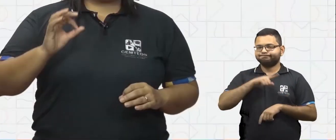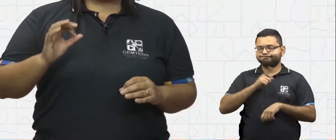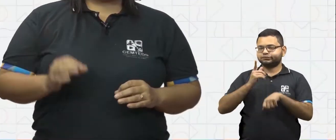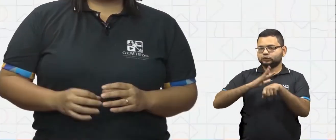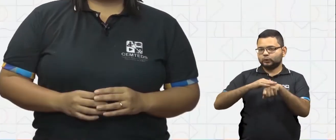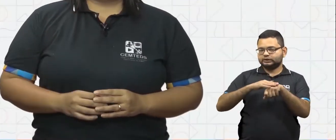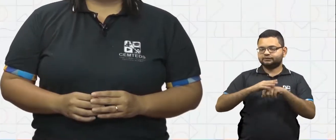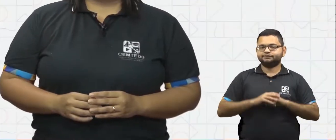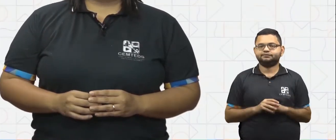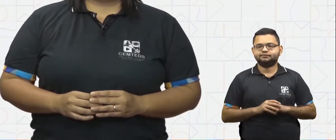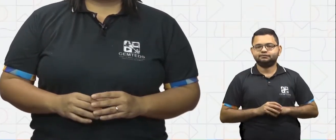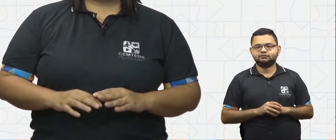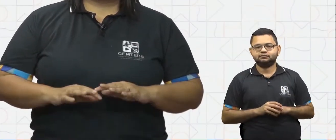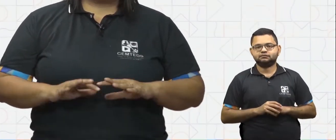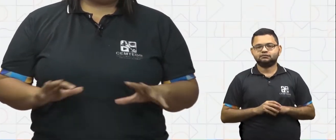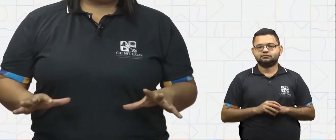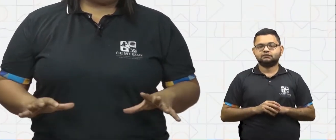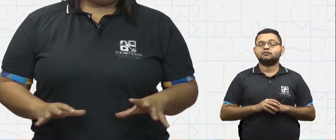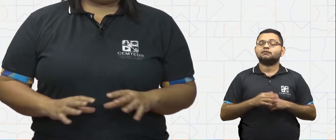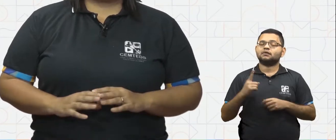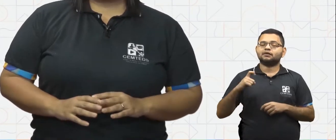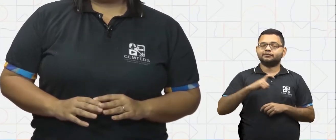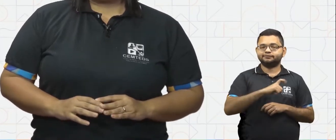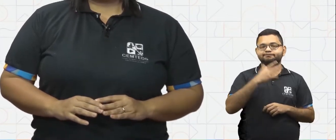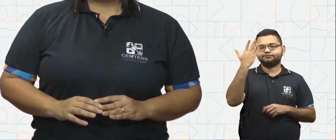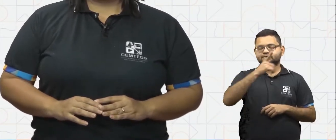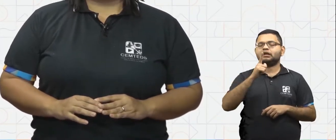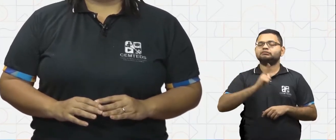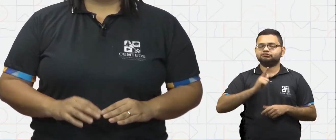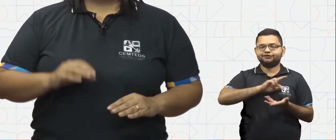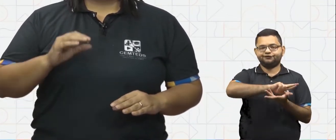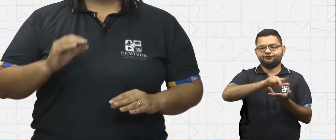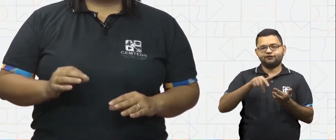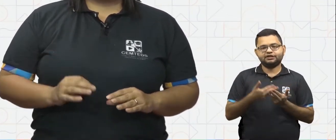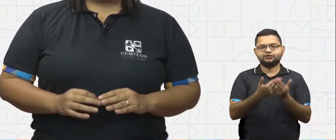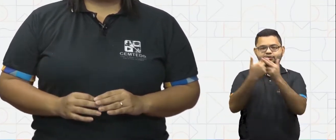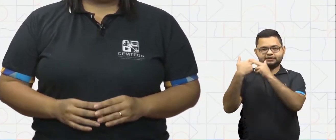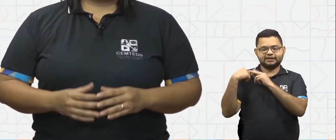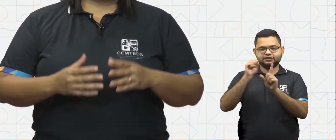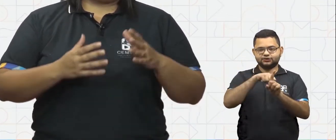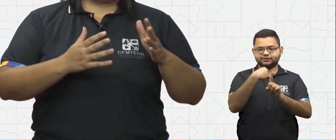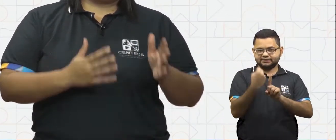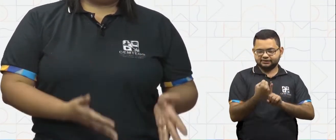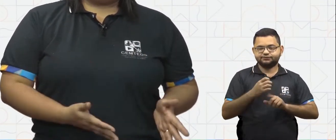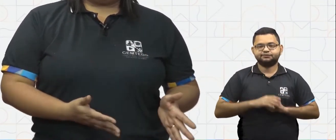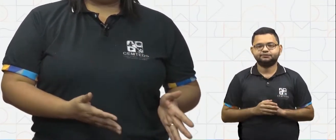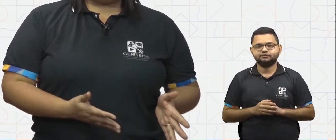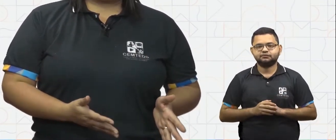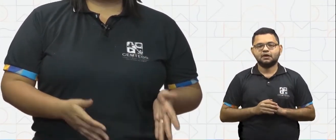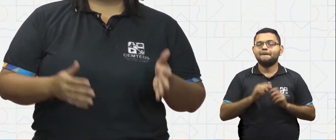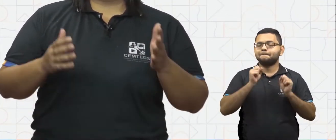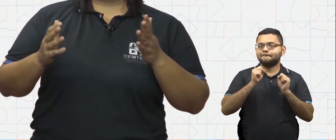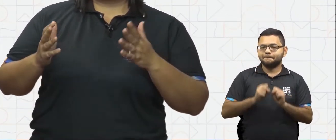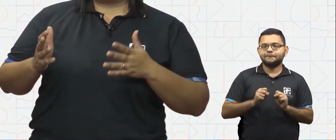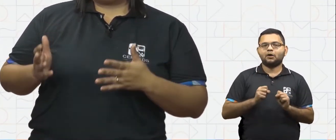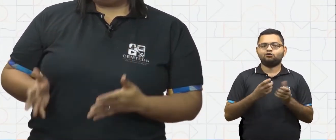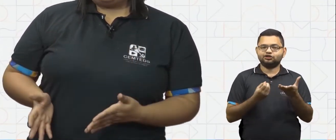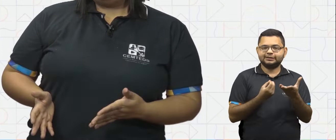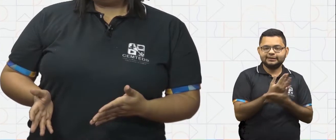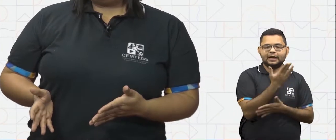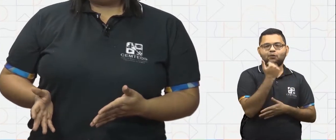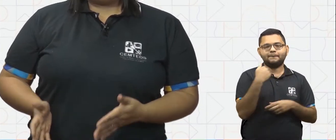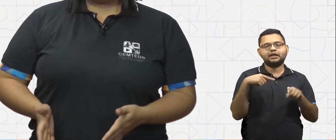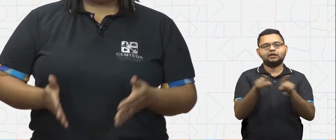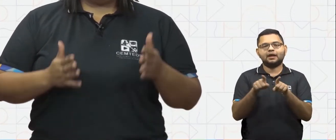Os micro-organismos possuem diferentes papéis na sociedade humana, sendo utilizados na produção de alimentos, produção